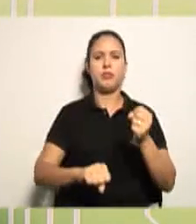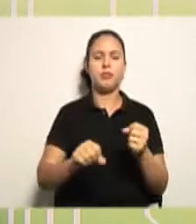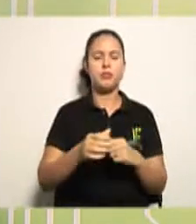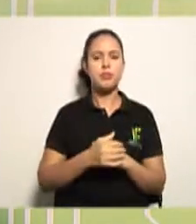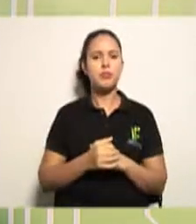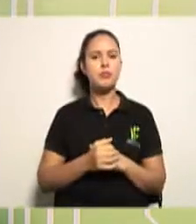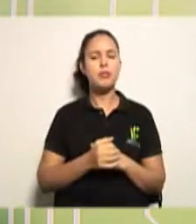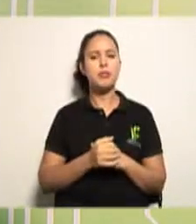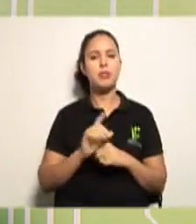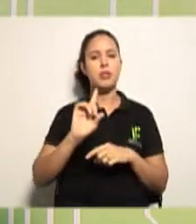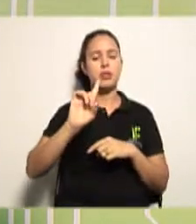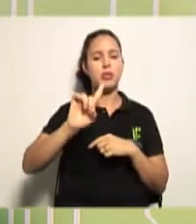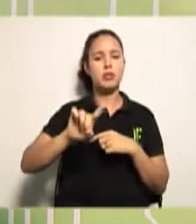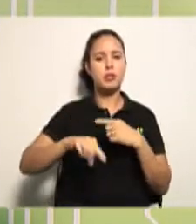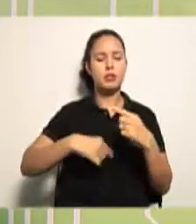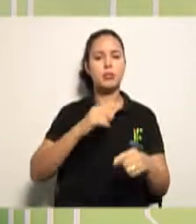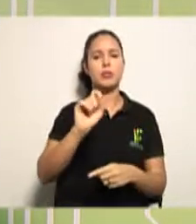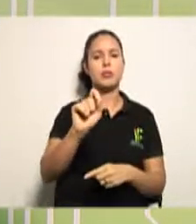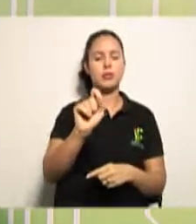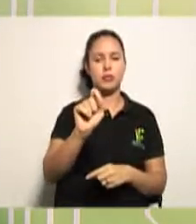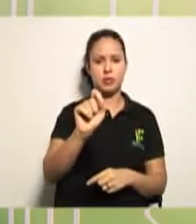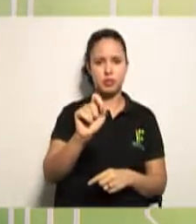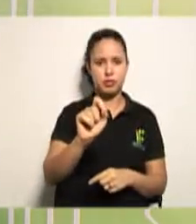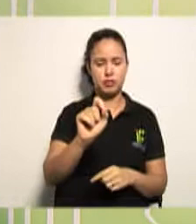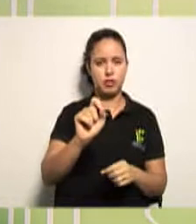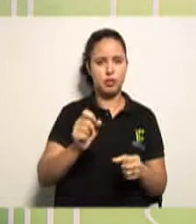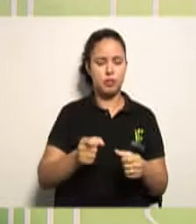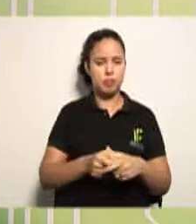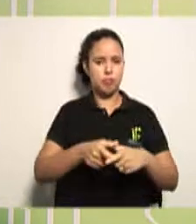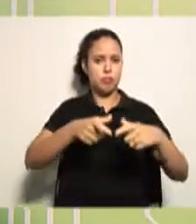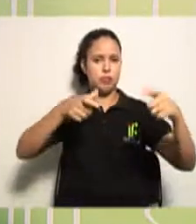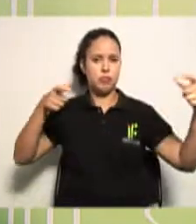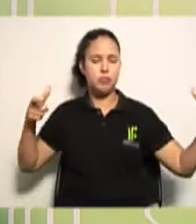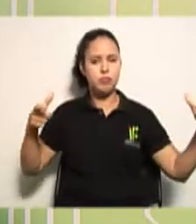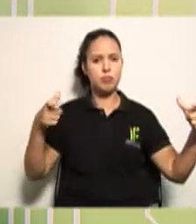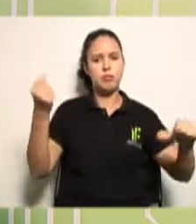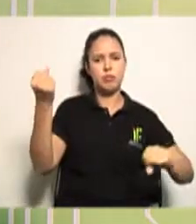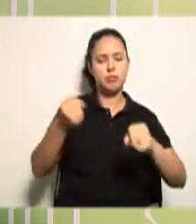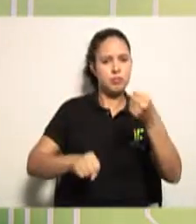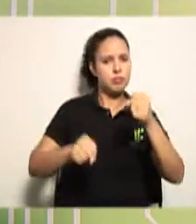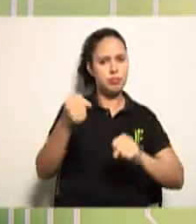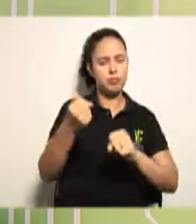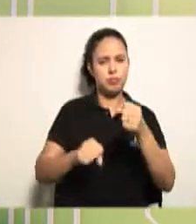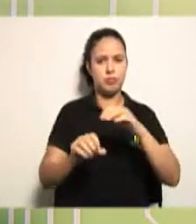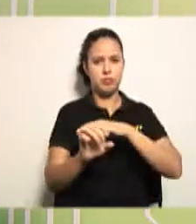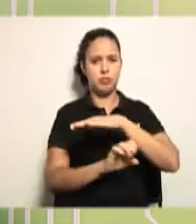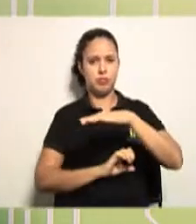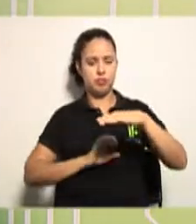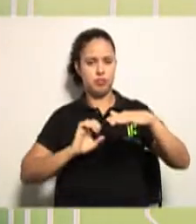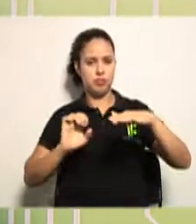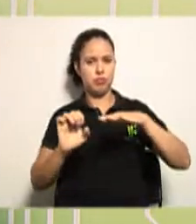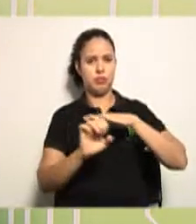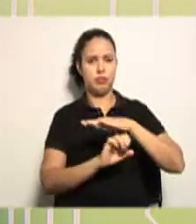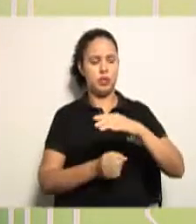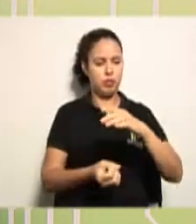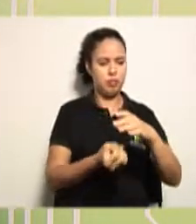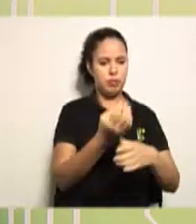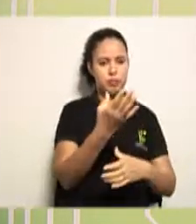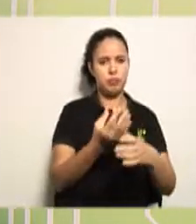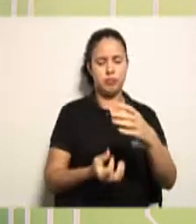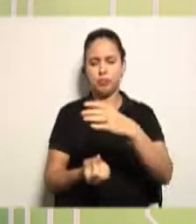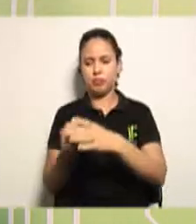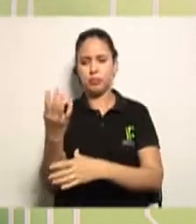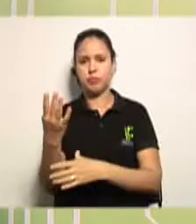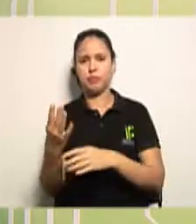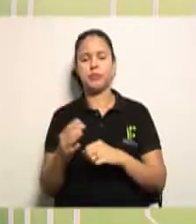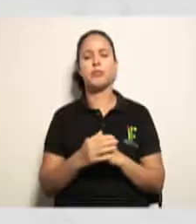organização. Depois a gente já teve aquele boom da indústria, que é chamado gigantismo industrial, e aí a gente